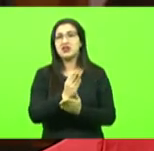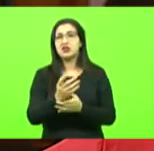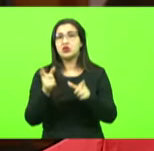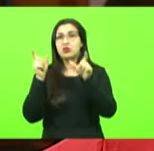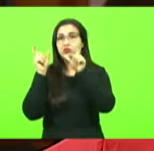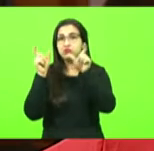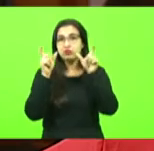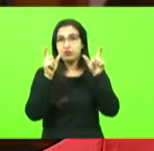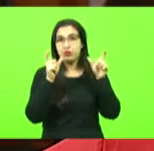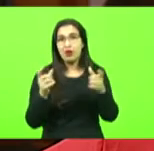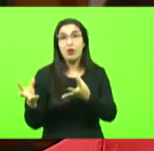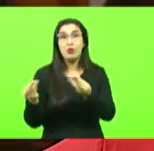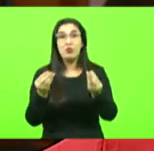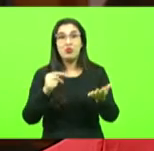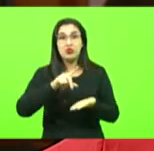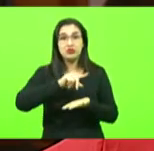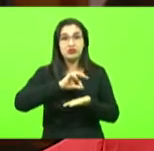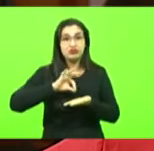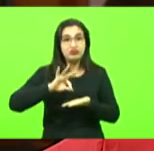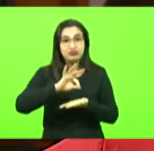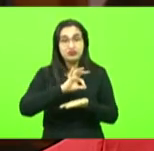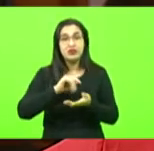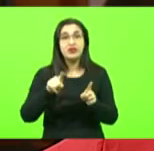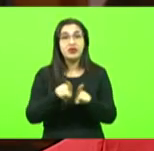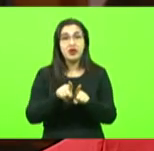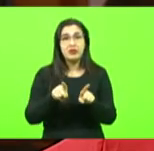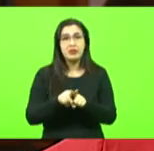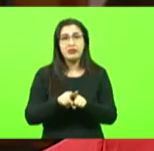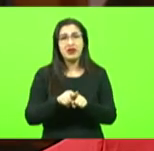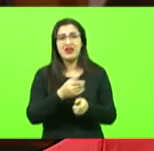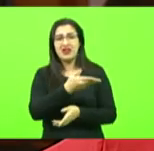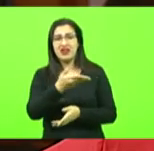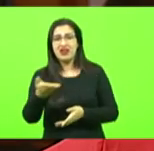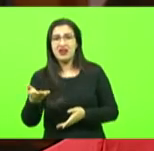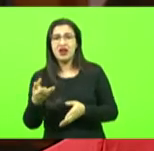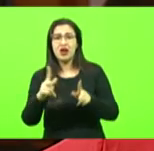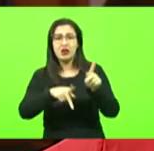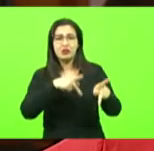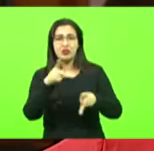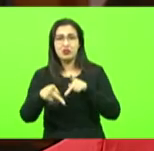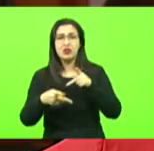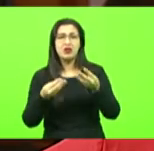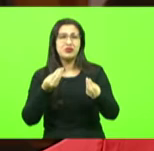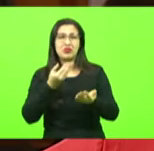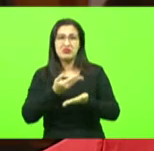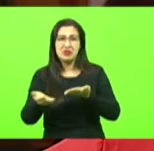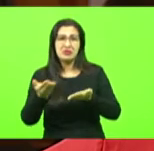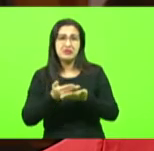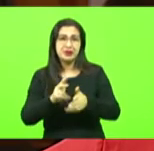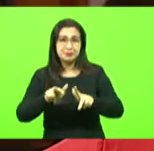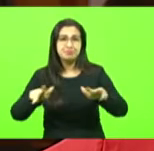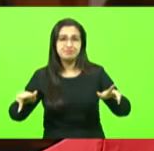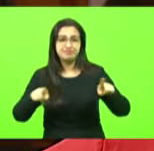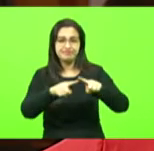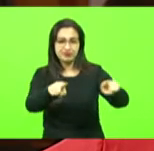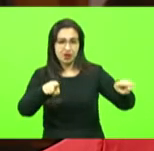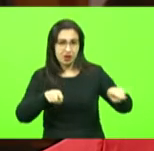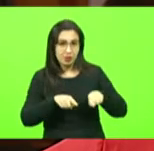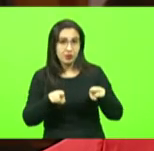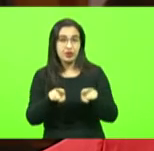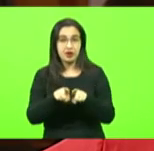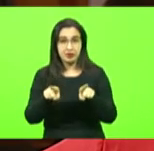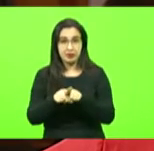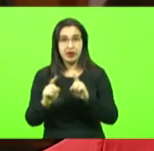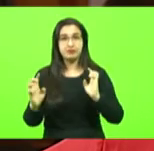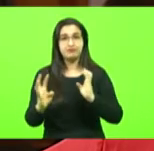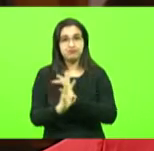os territórios e o modo de vida das populações atingidas, do campo e da cidade.